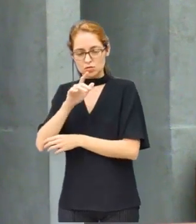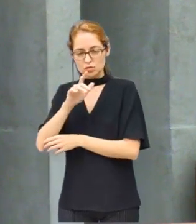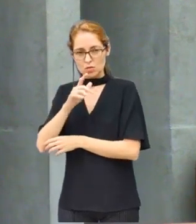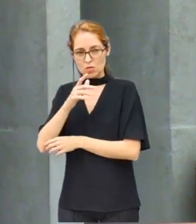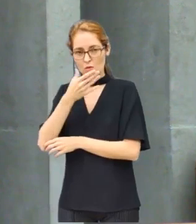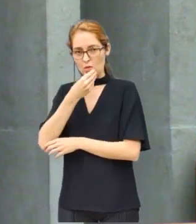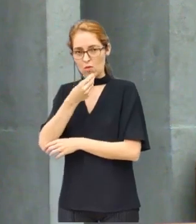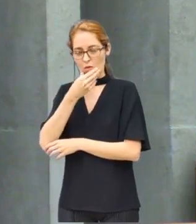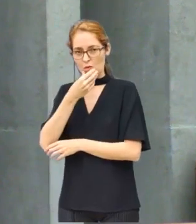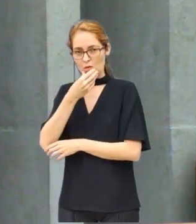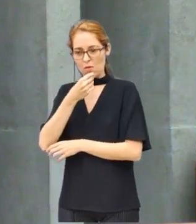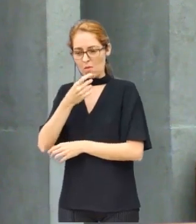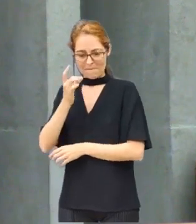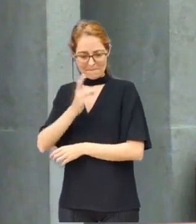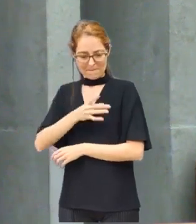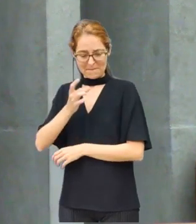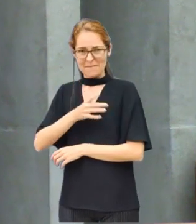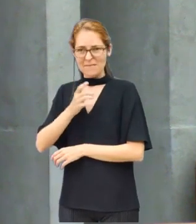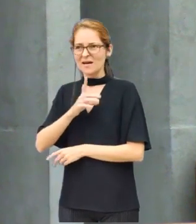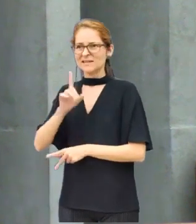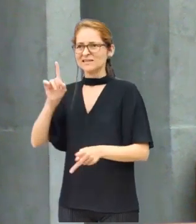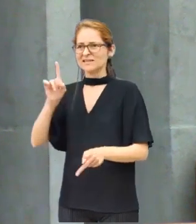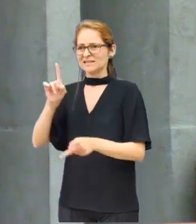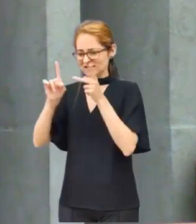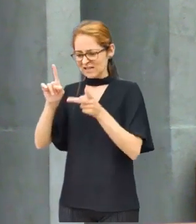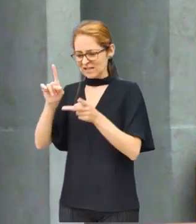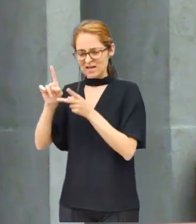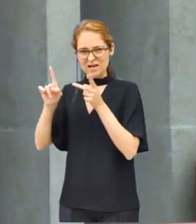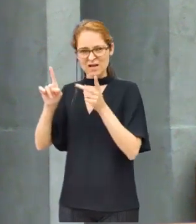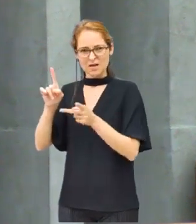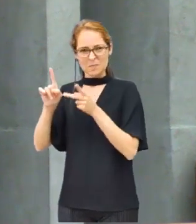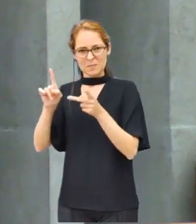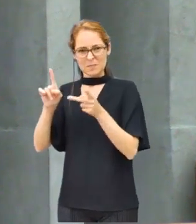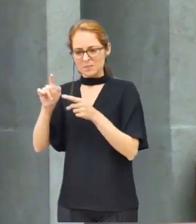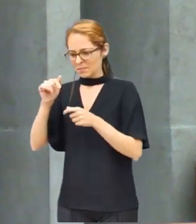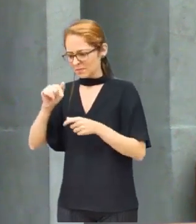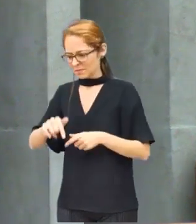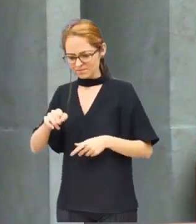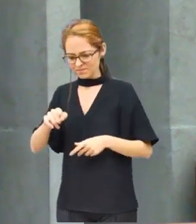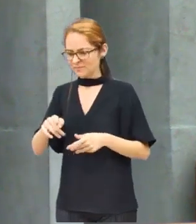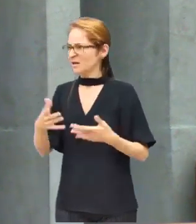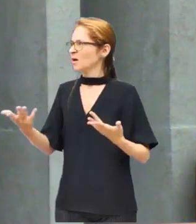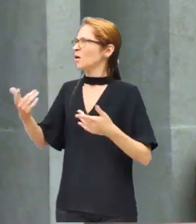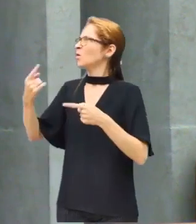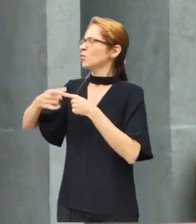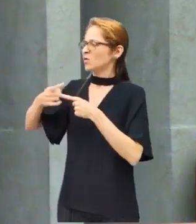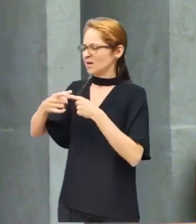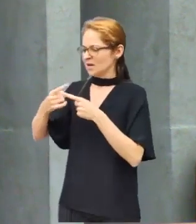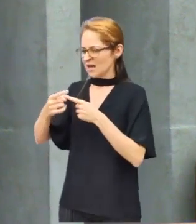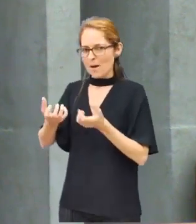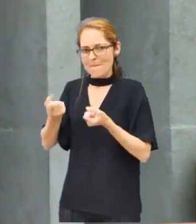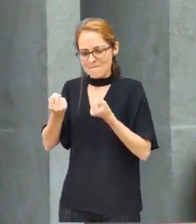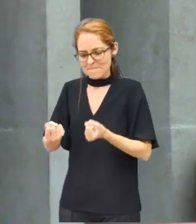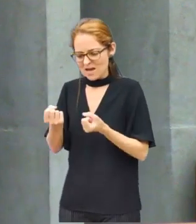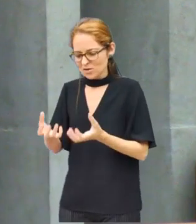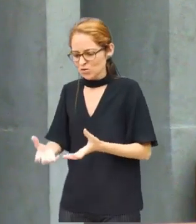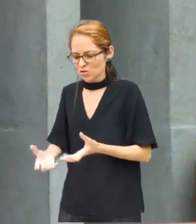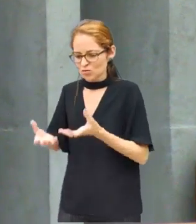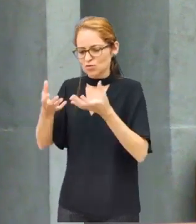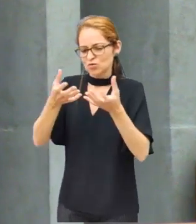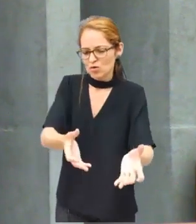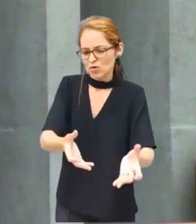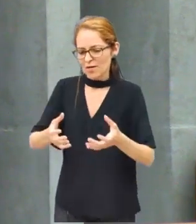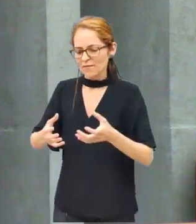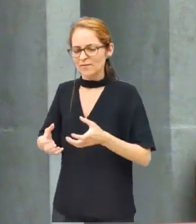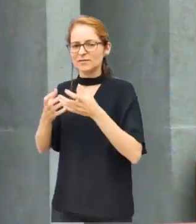clamavam cada um ao seu Deus e lançavam ao mar a carga que estava no navio para o aliviarem do peso dela. Jonas,